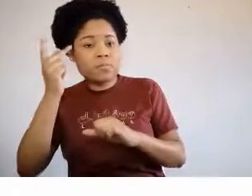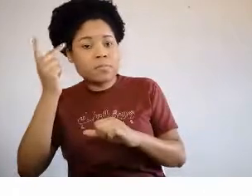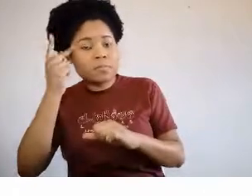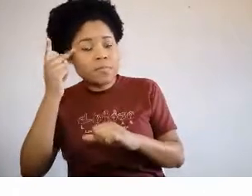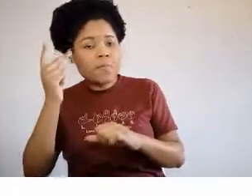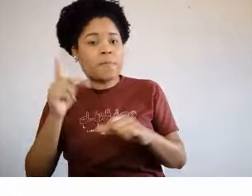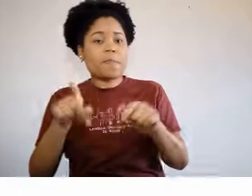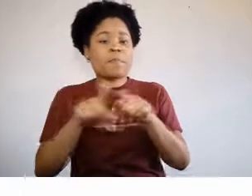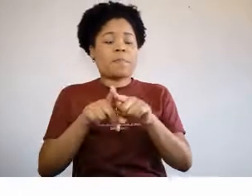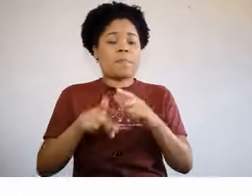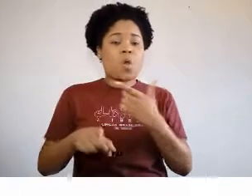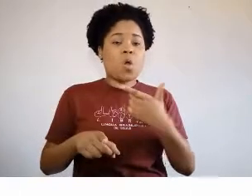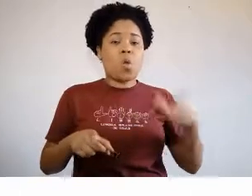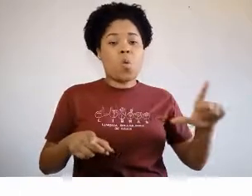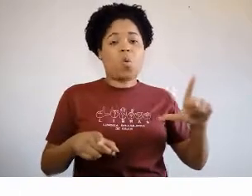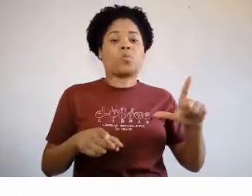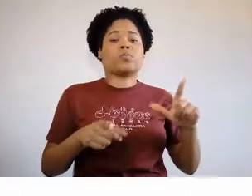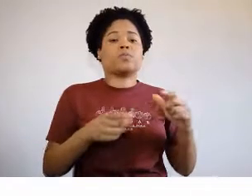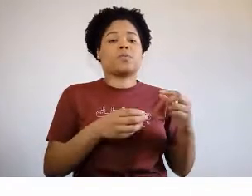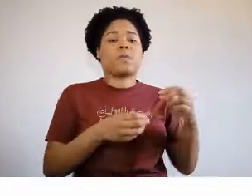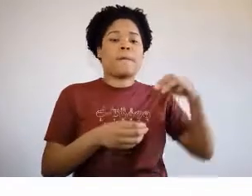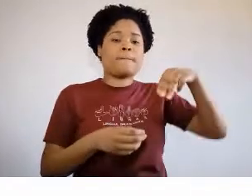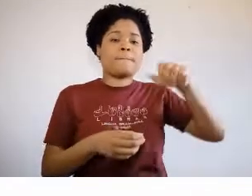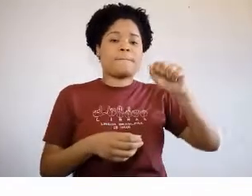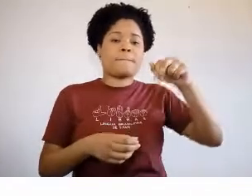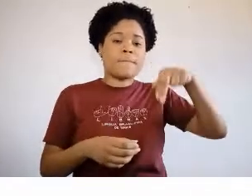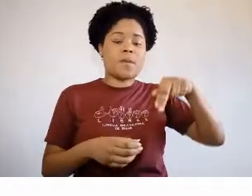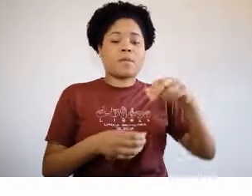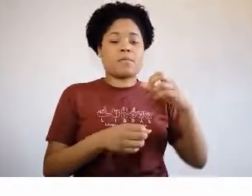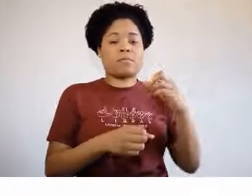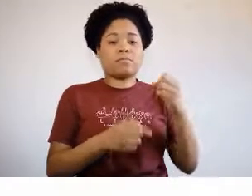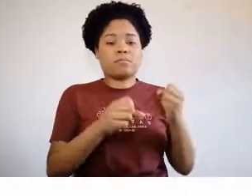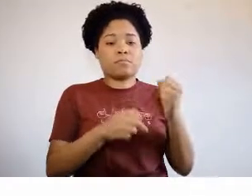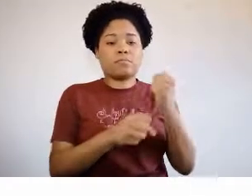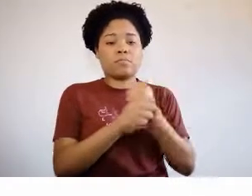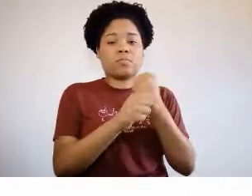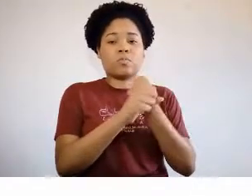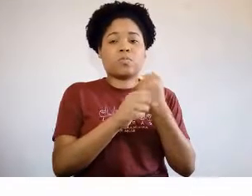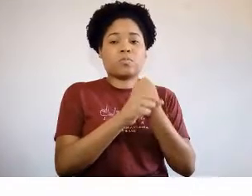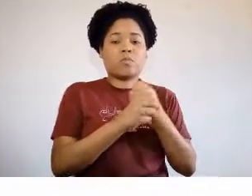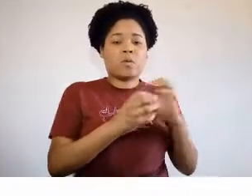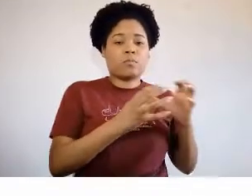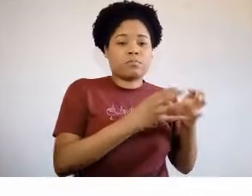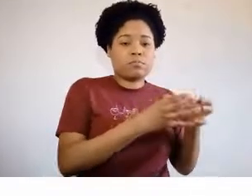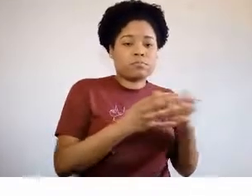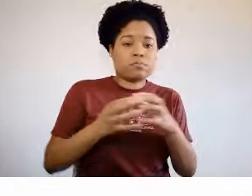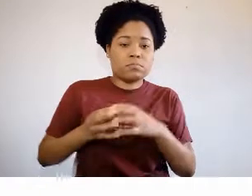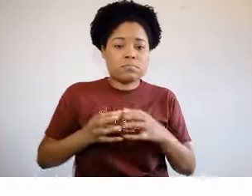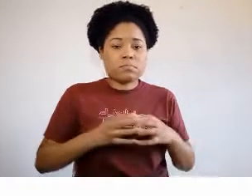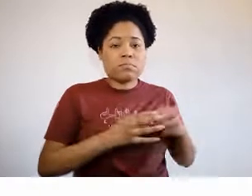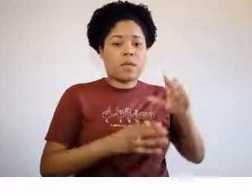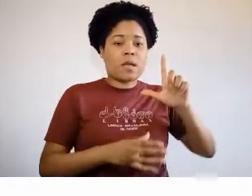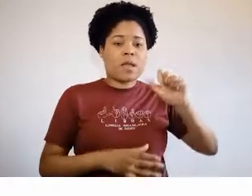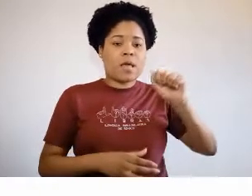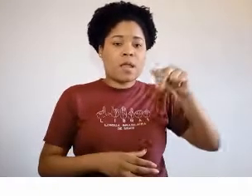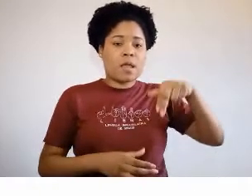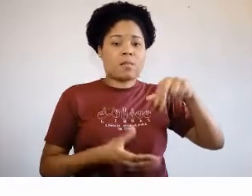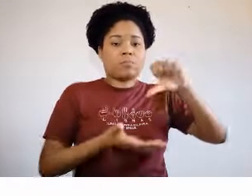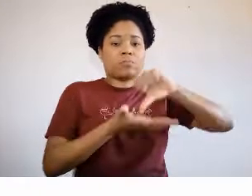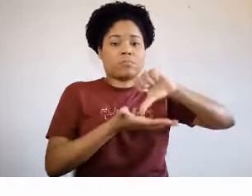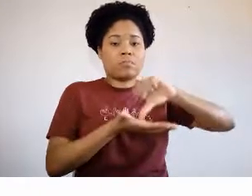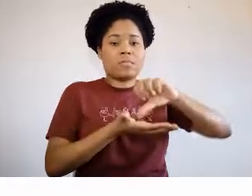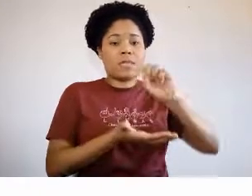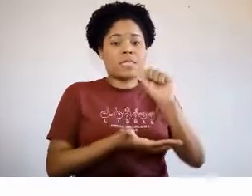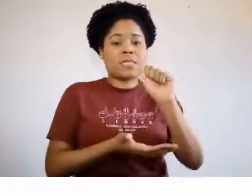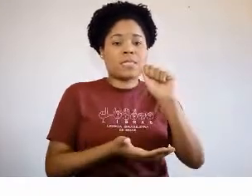São Paulo. E outra rede metropolitana que também foi construída através de várias LANs que estão